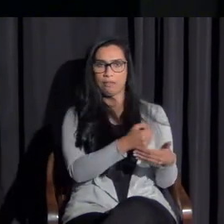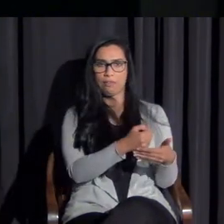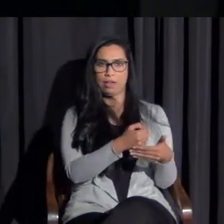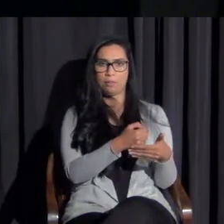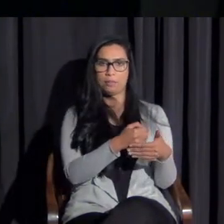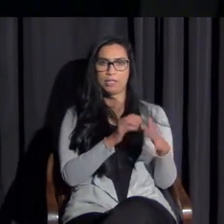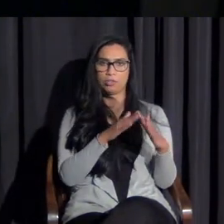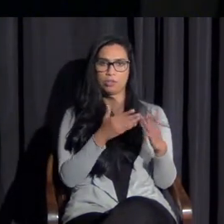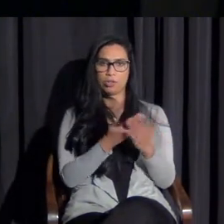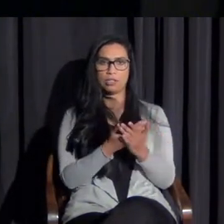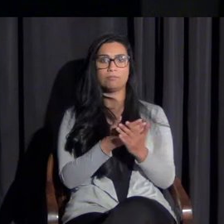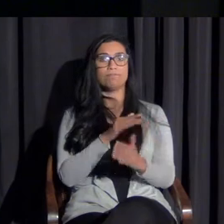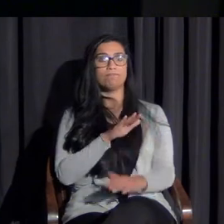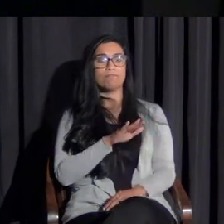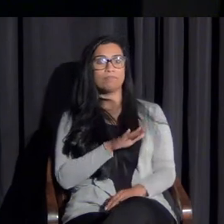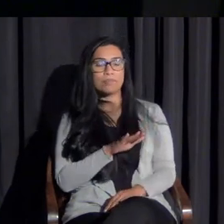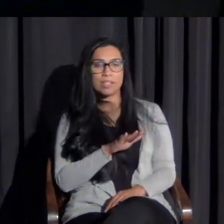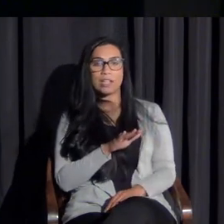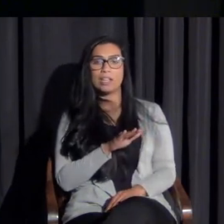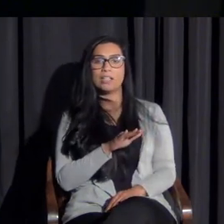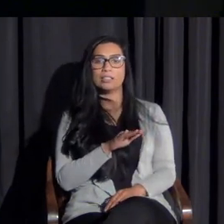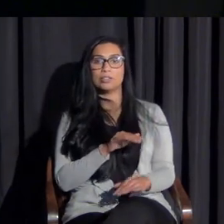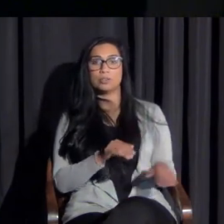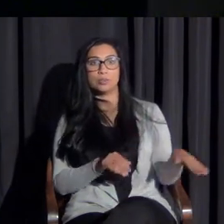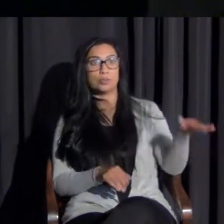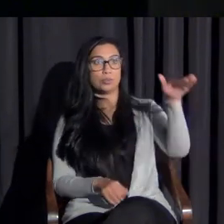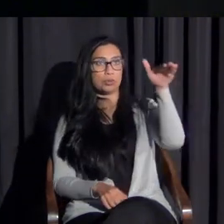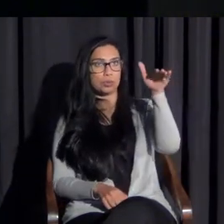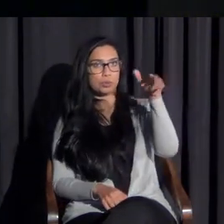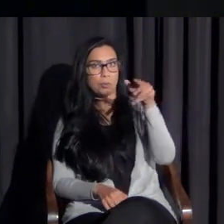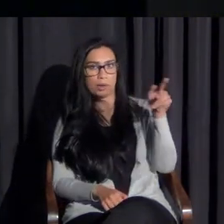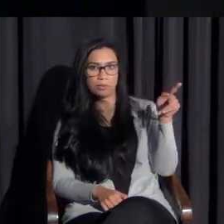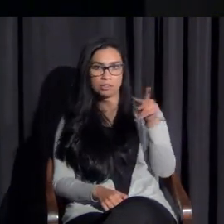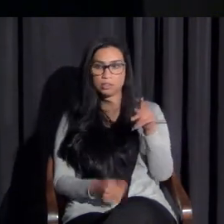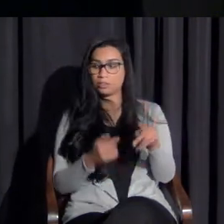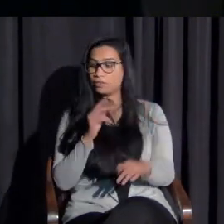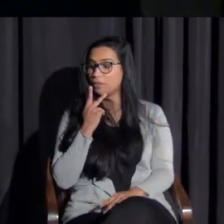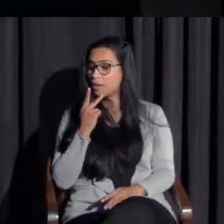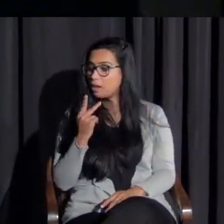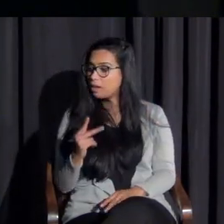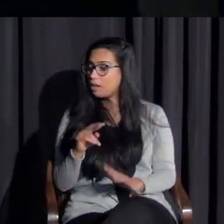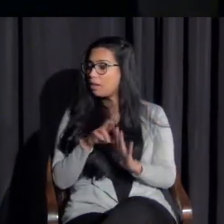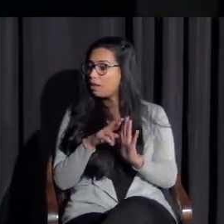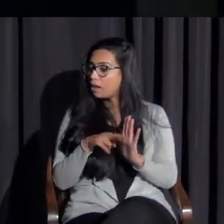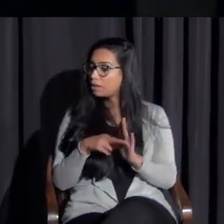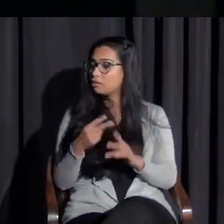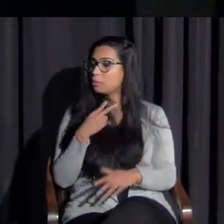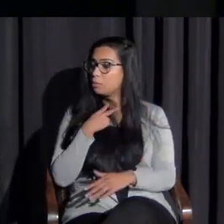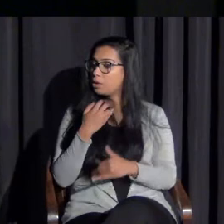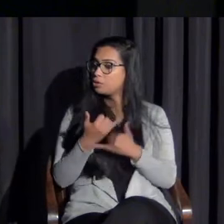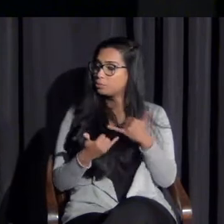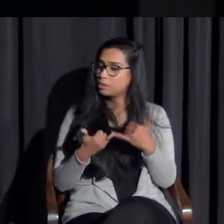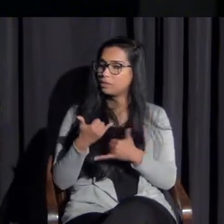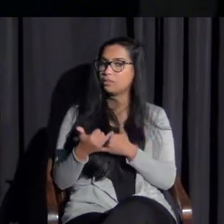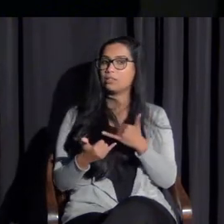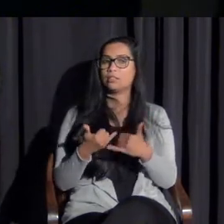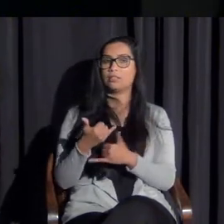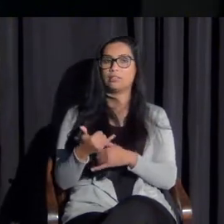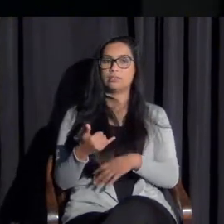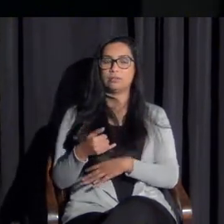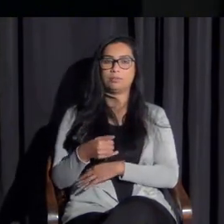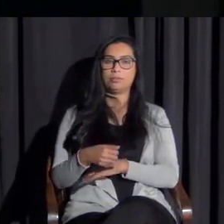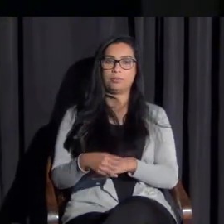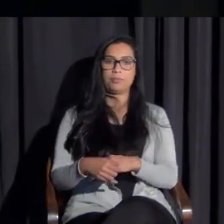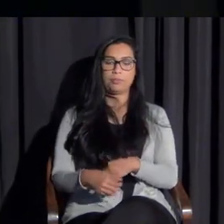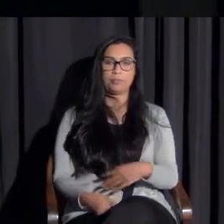levando brinquedos, mesmo os adultos dizendo que não pode levar brinquedos, né? Porque essa decisão foi tomada à revelia delas,